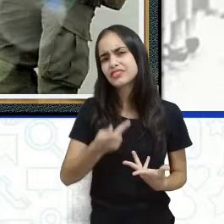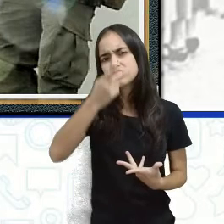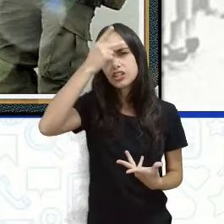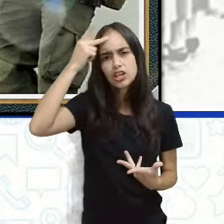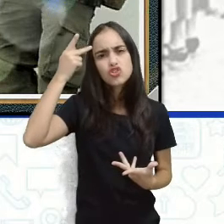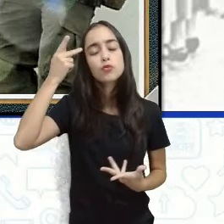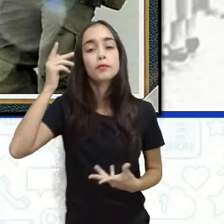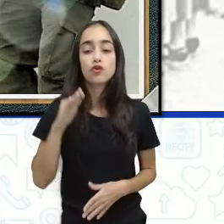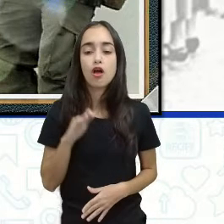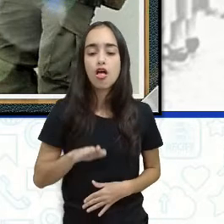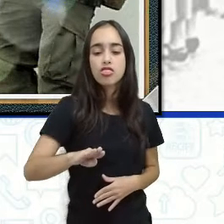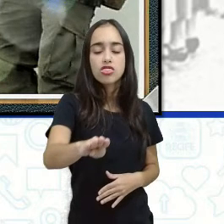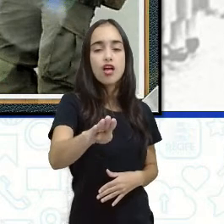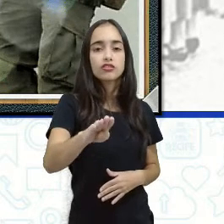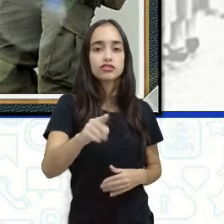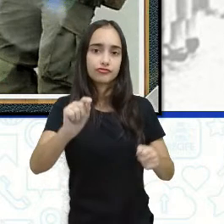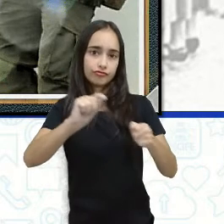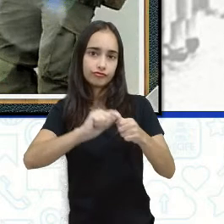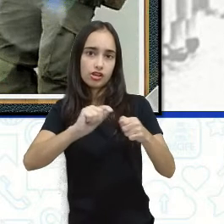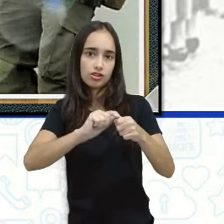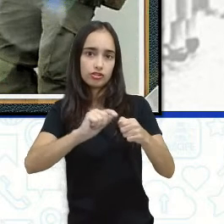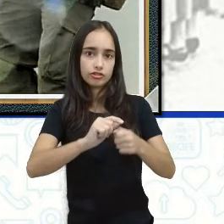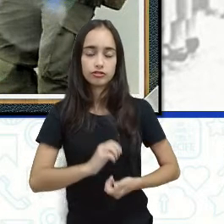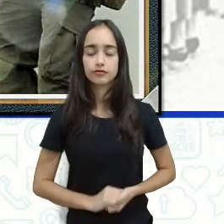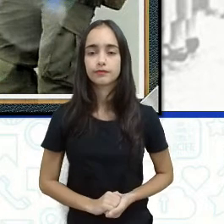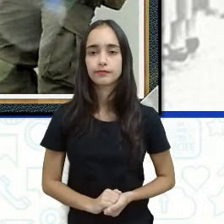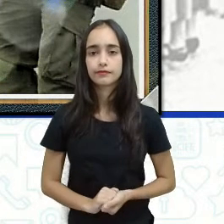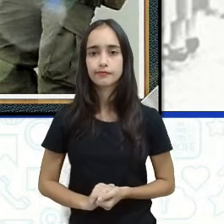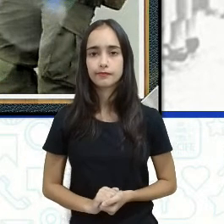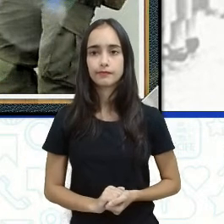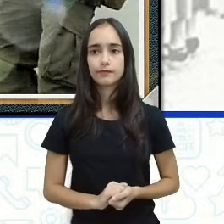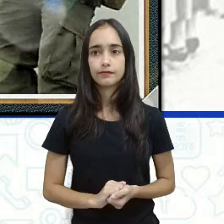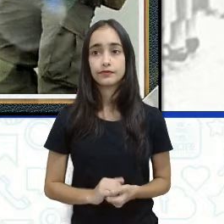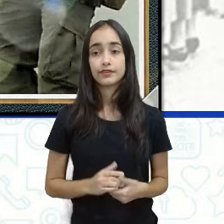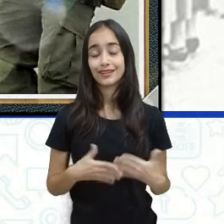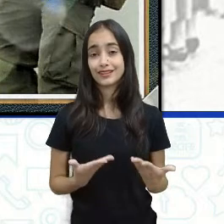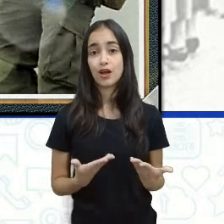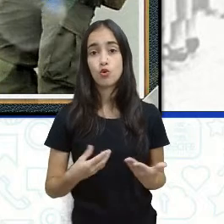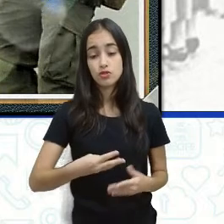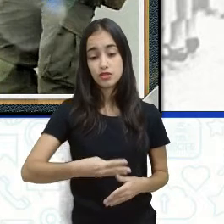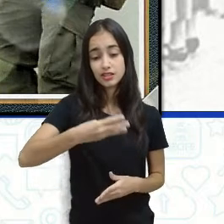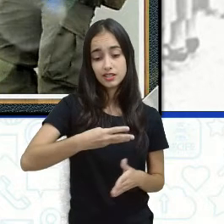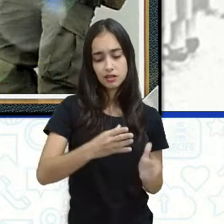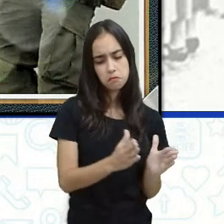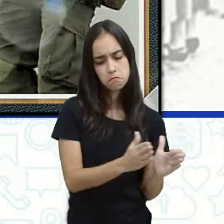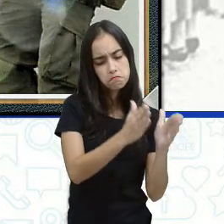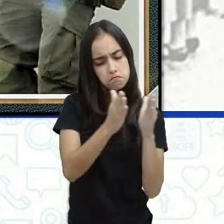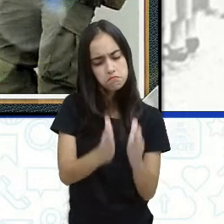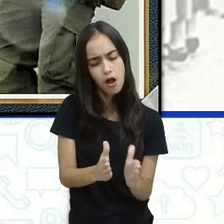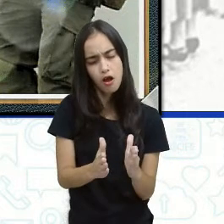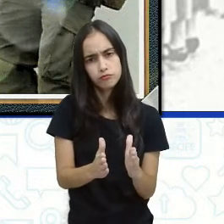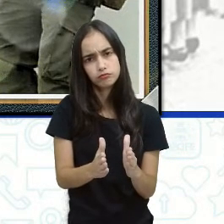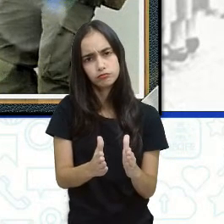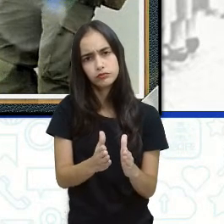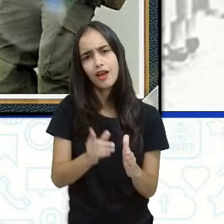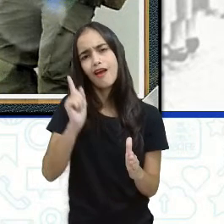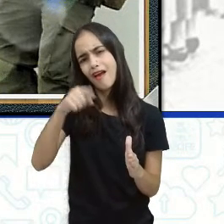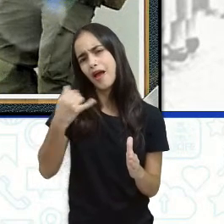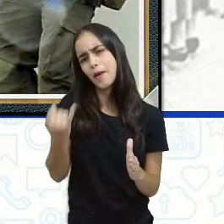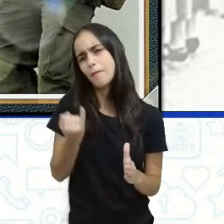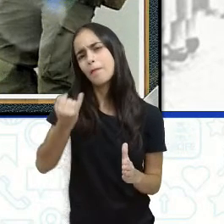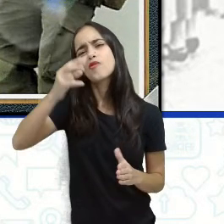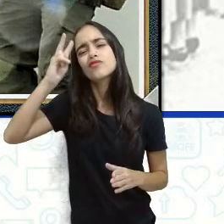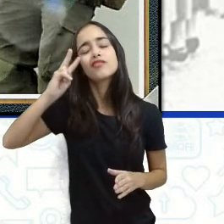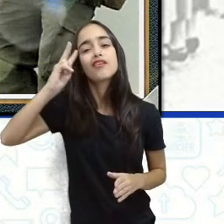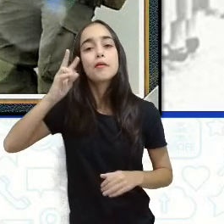nazistas, né? E aí, nesse sentido, né, dessa terceira fase, né, vale lembrar, né, essa